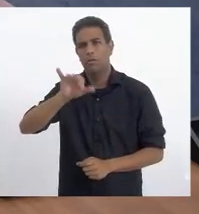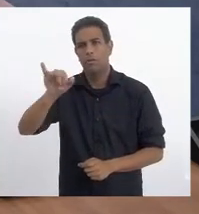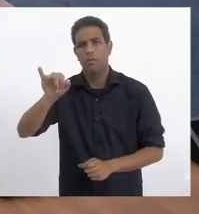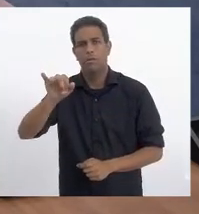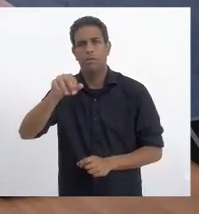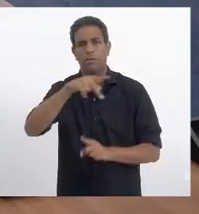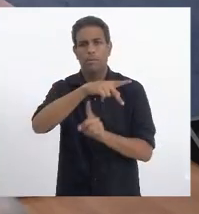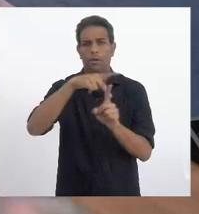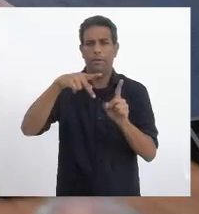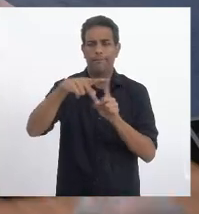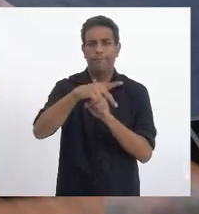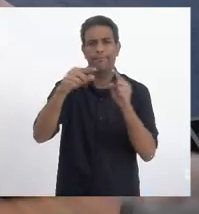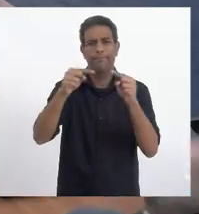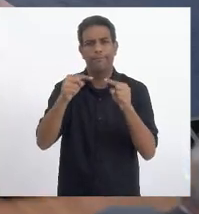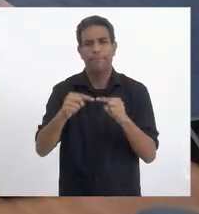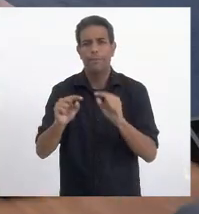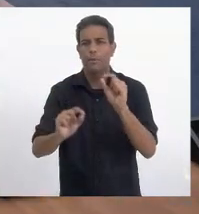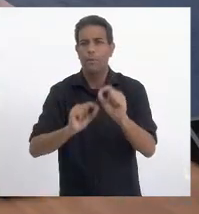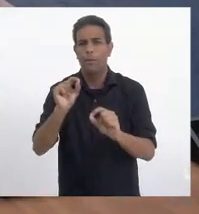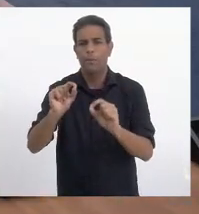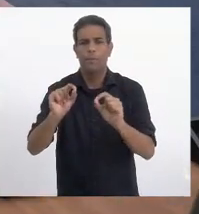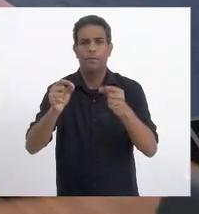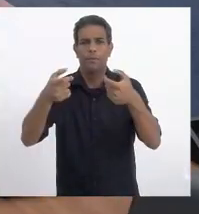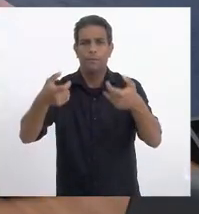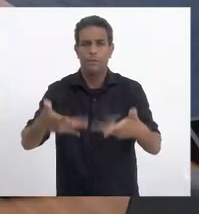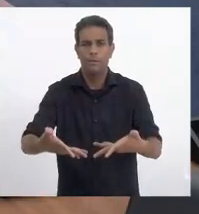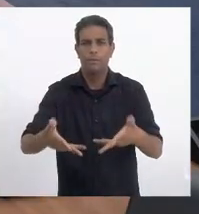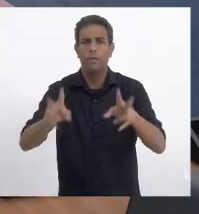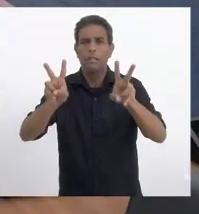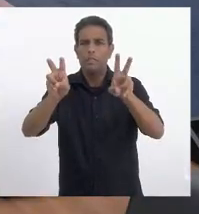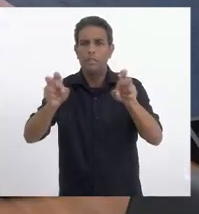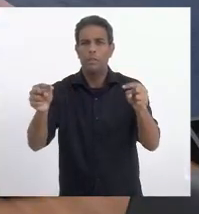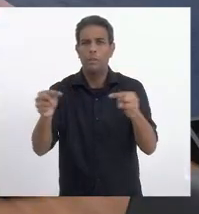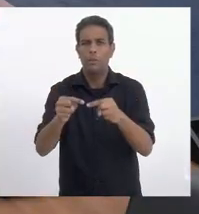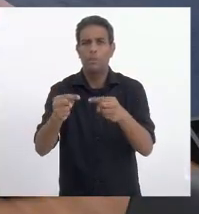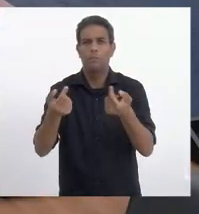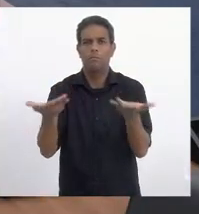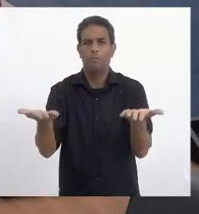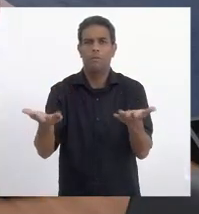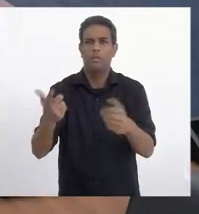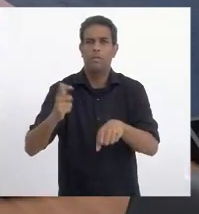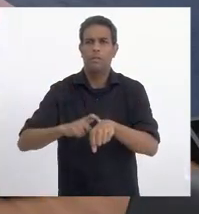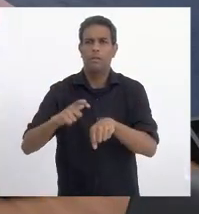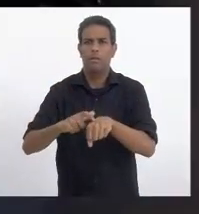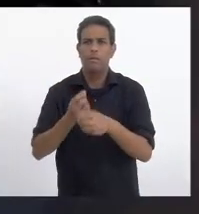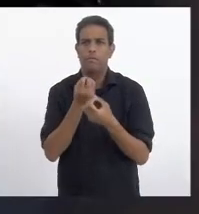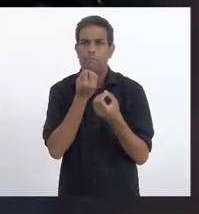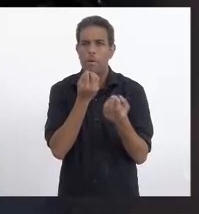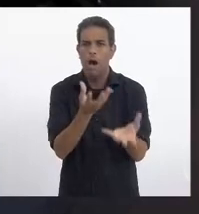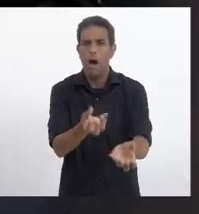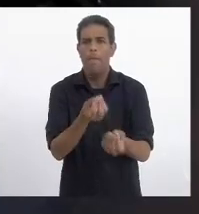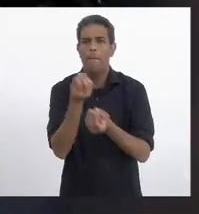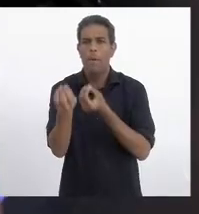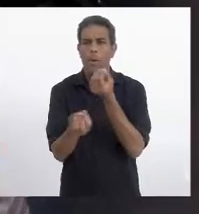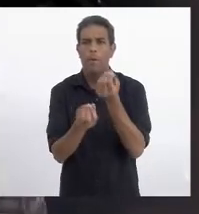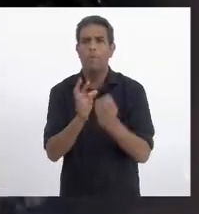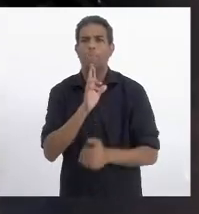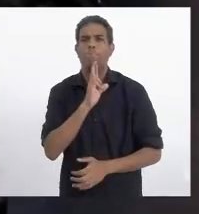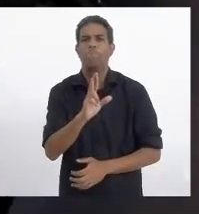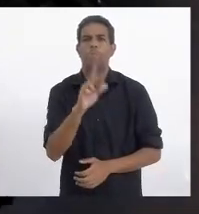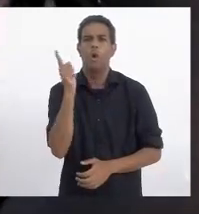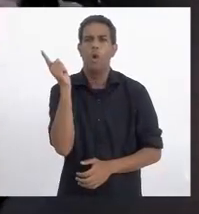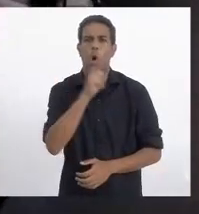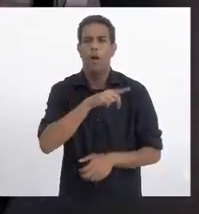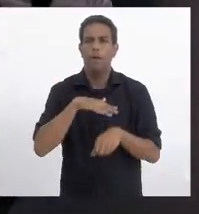para virar a mesa e como ele foi citado eu que eu quero dar que o o direito de resposta